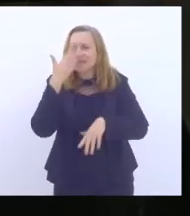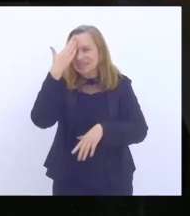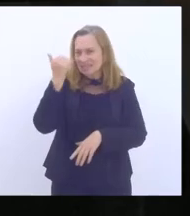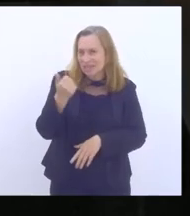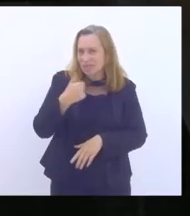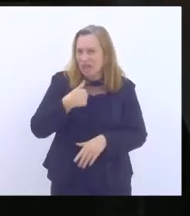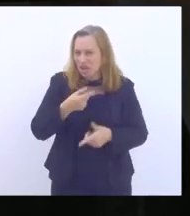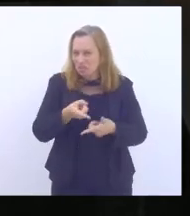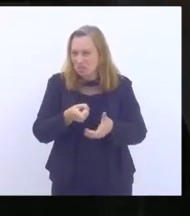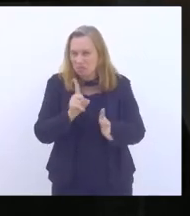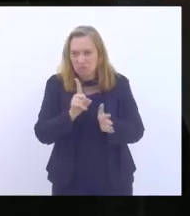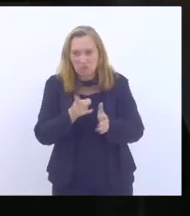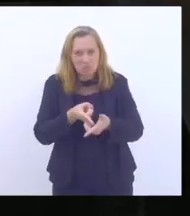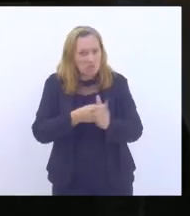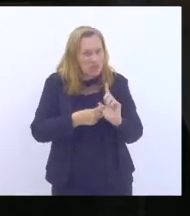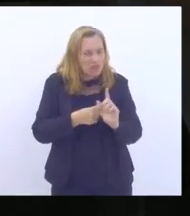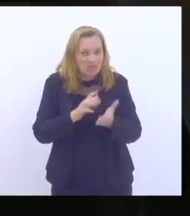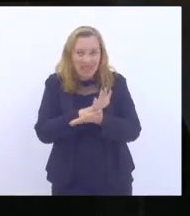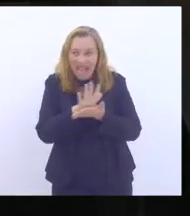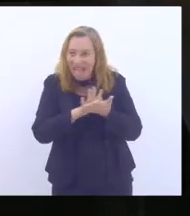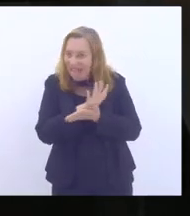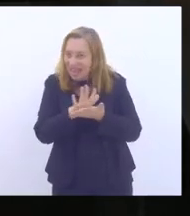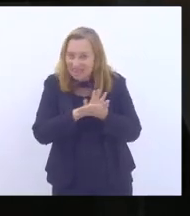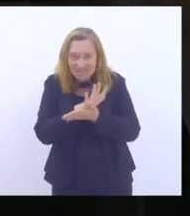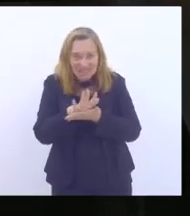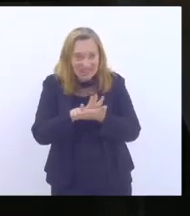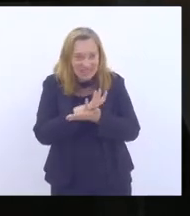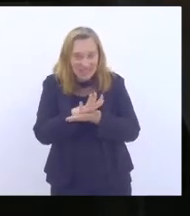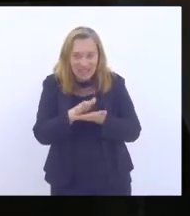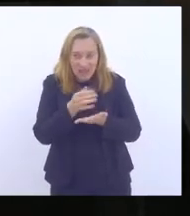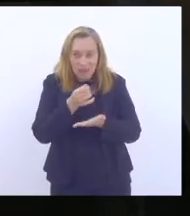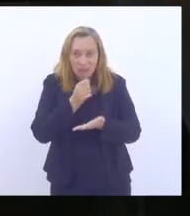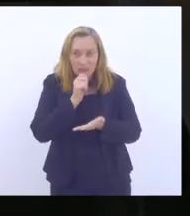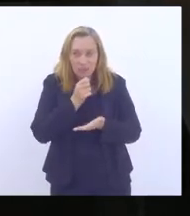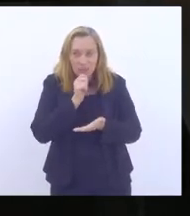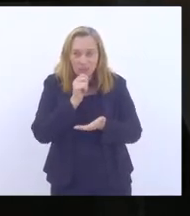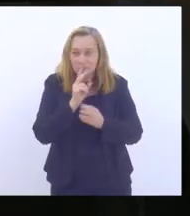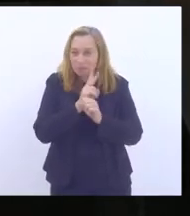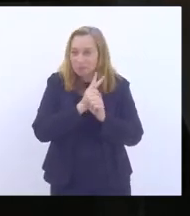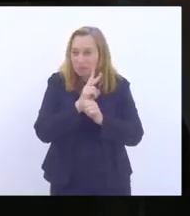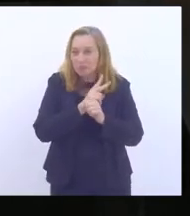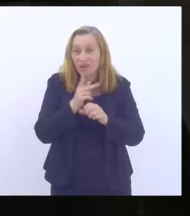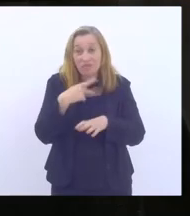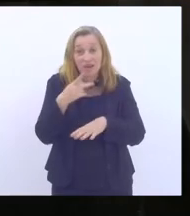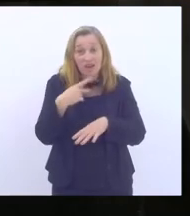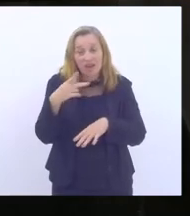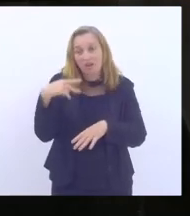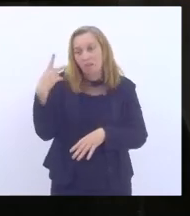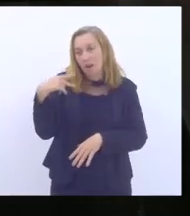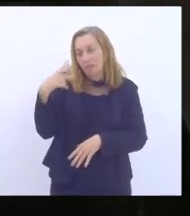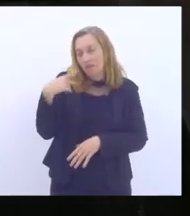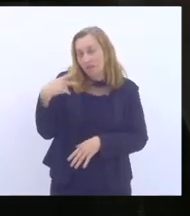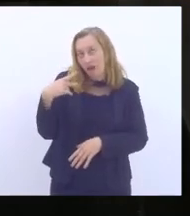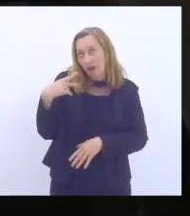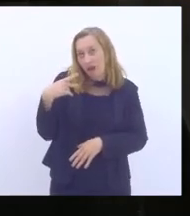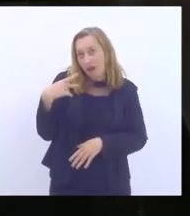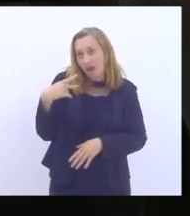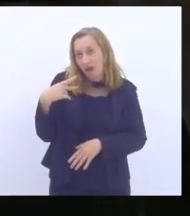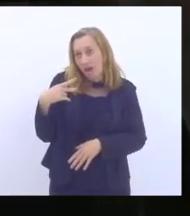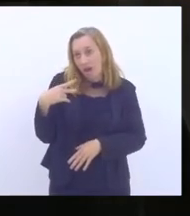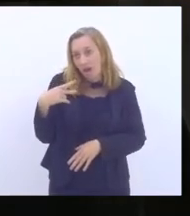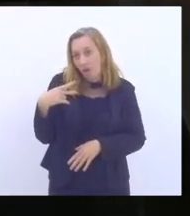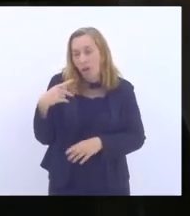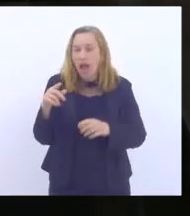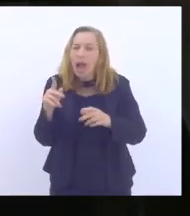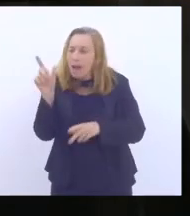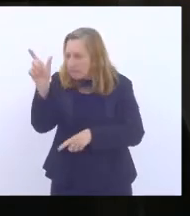sabe que eu não devo nada a ninguém me procurou para contar que o parlamentar que o